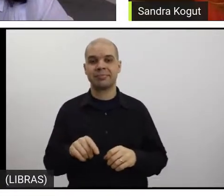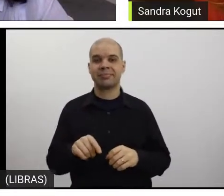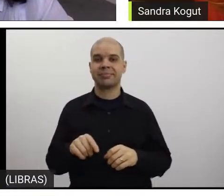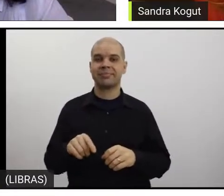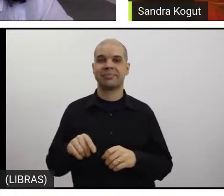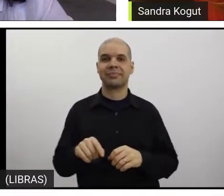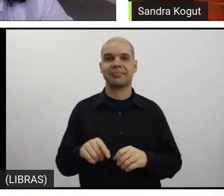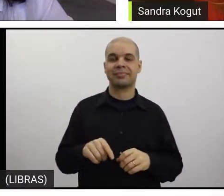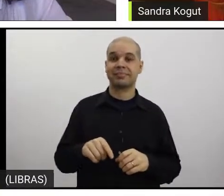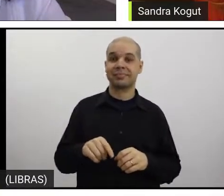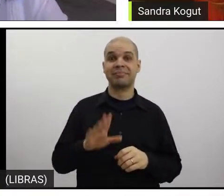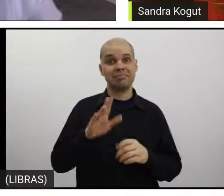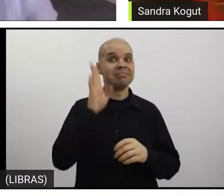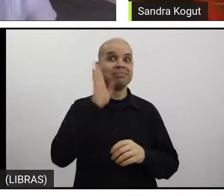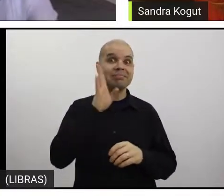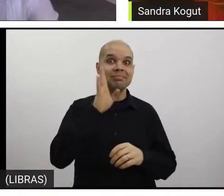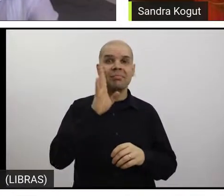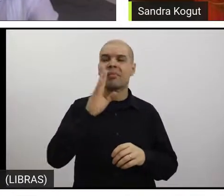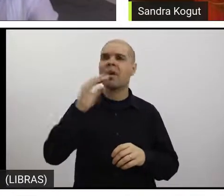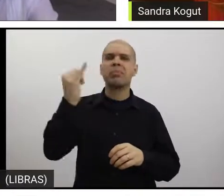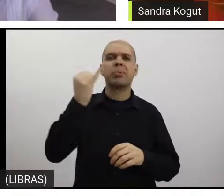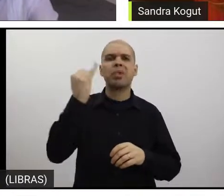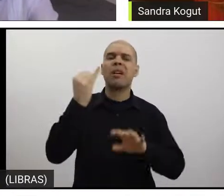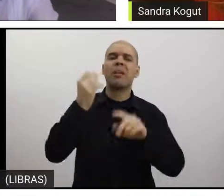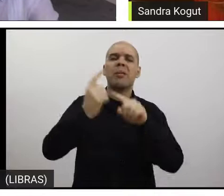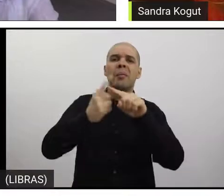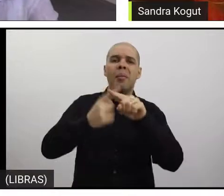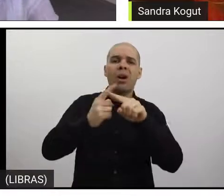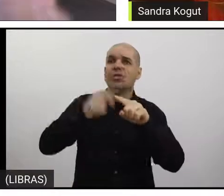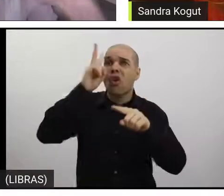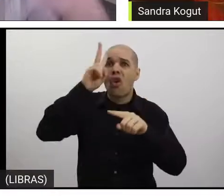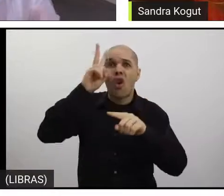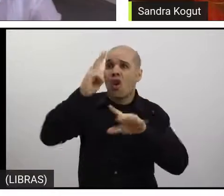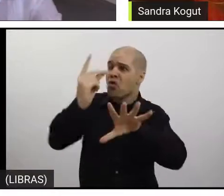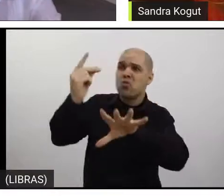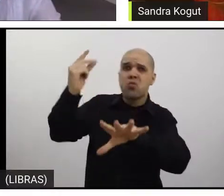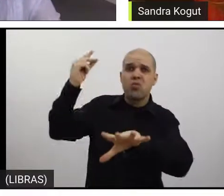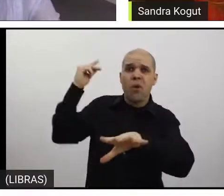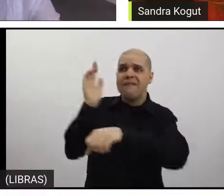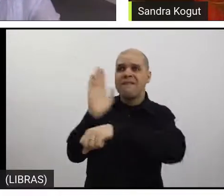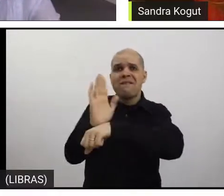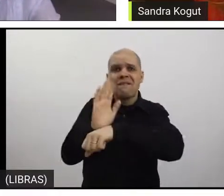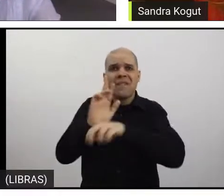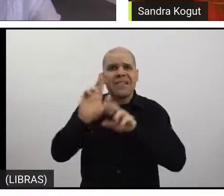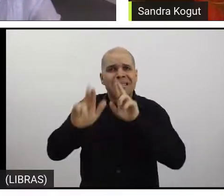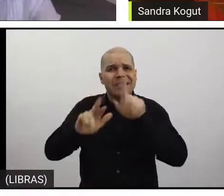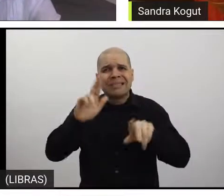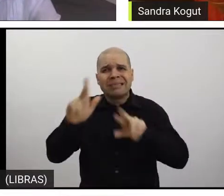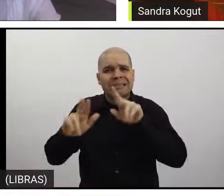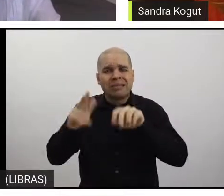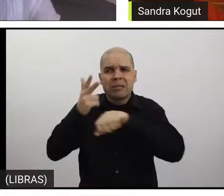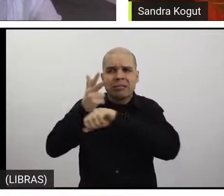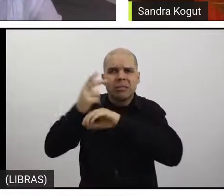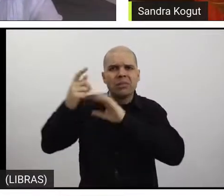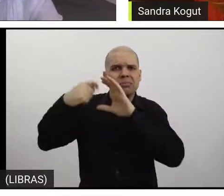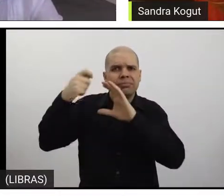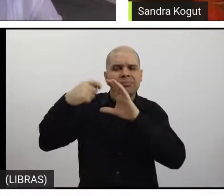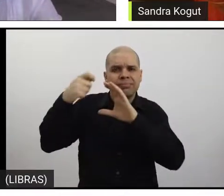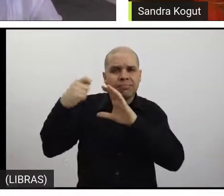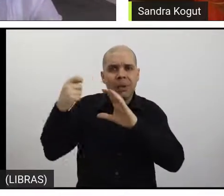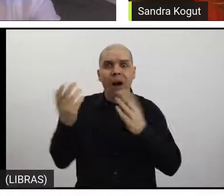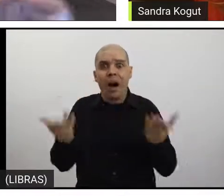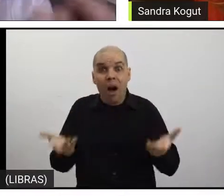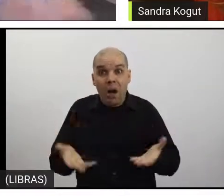esse espaço. Eu acho super importante, como a Laís está fazendo, abrir esses espaços para